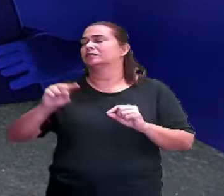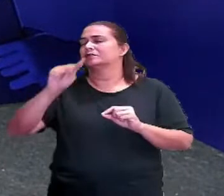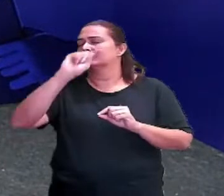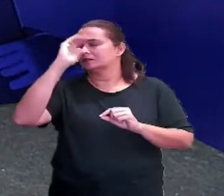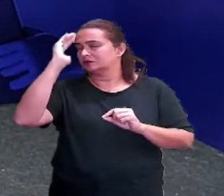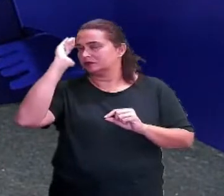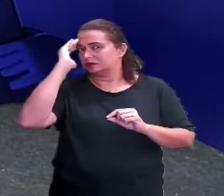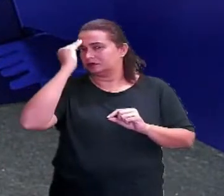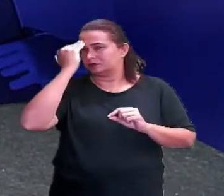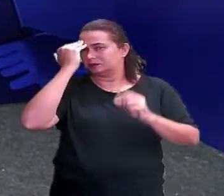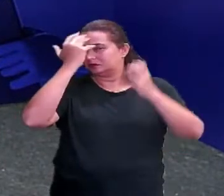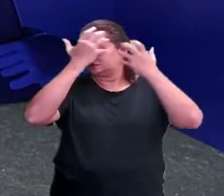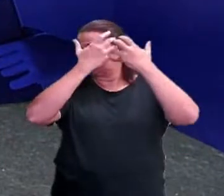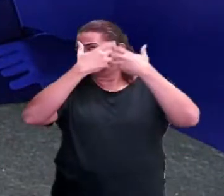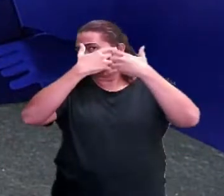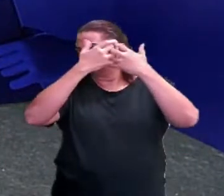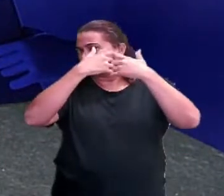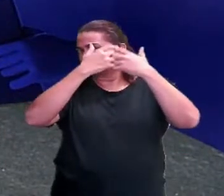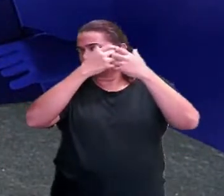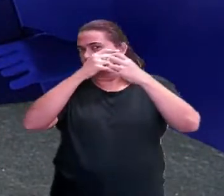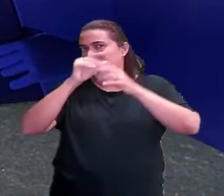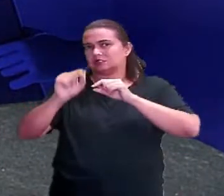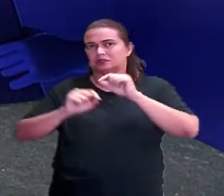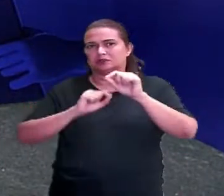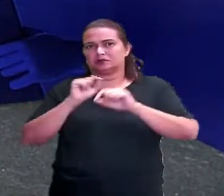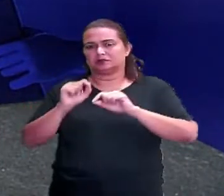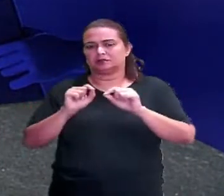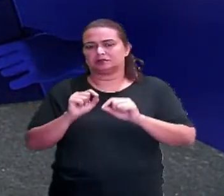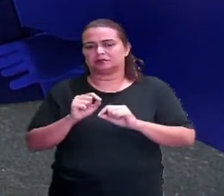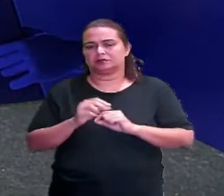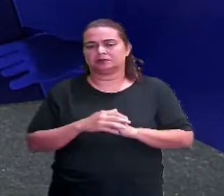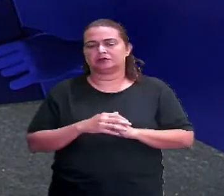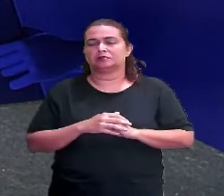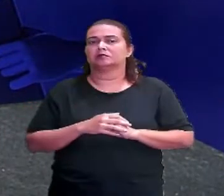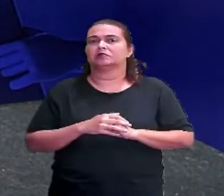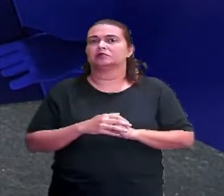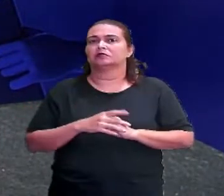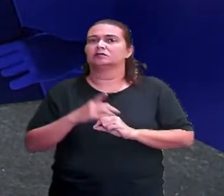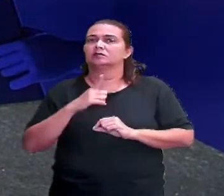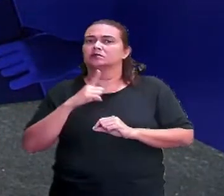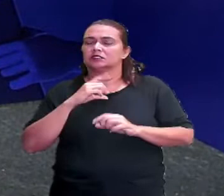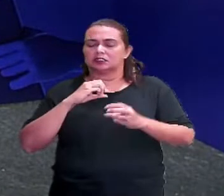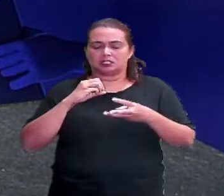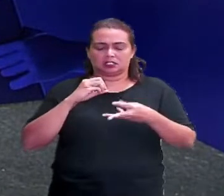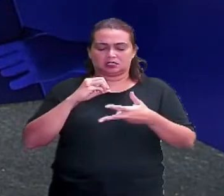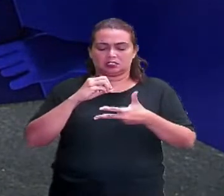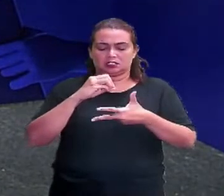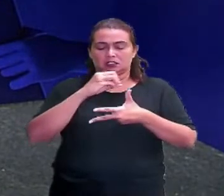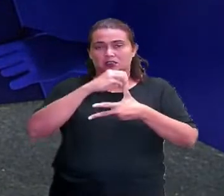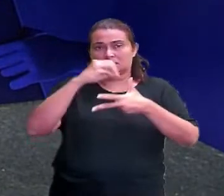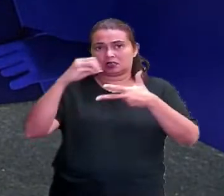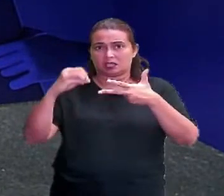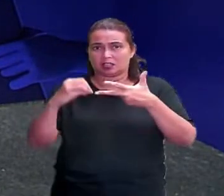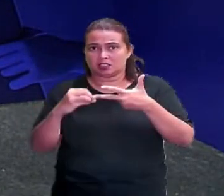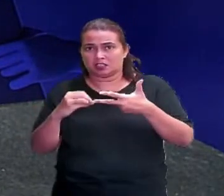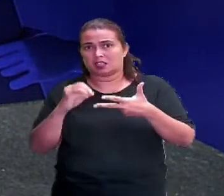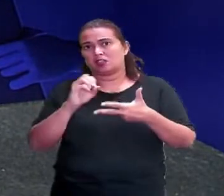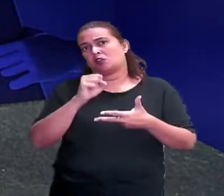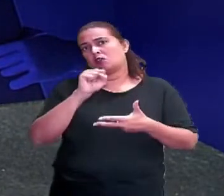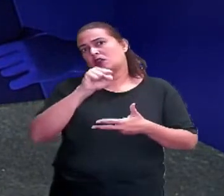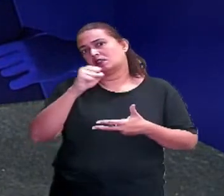né? Que os exames de redação, como o Enem ou o SSA,